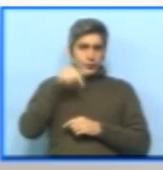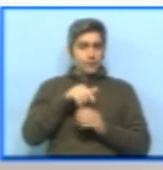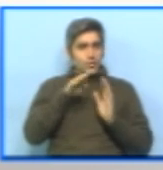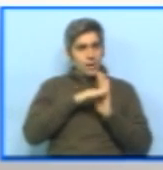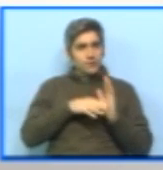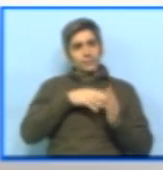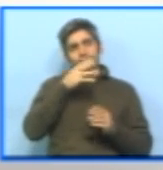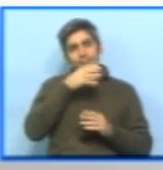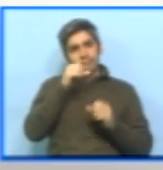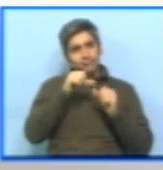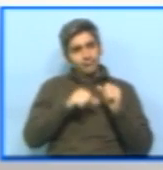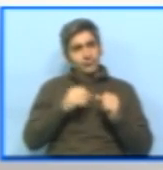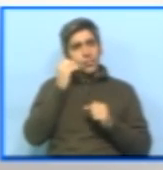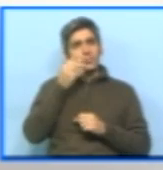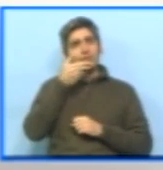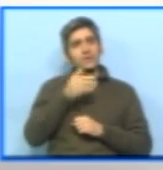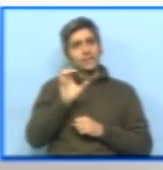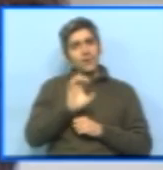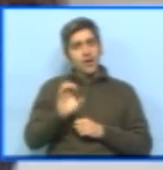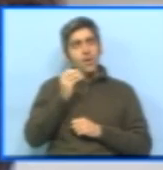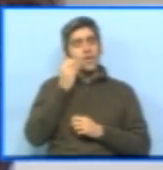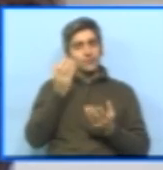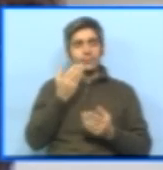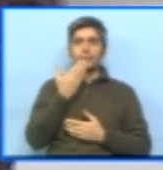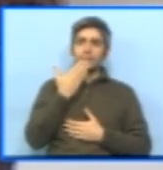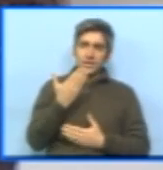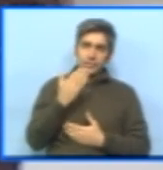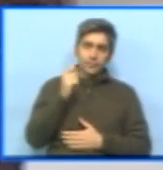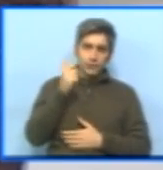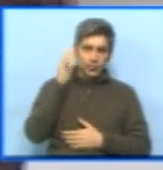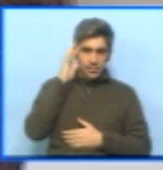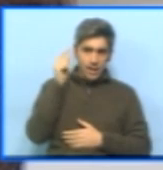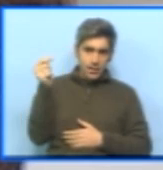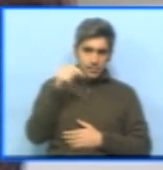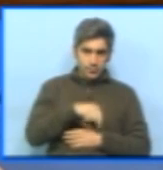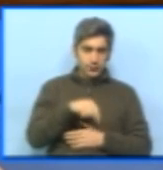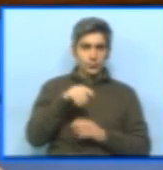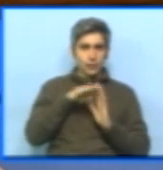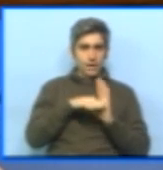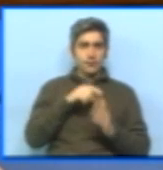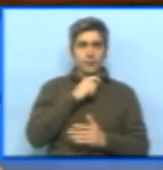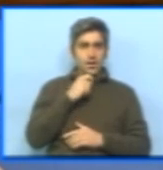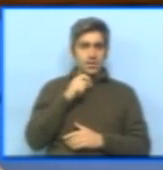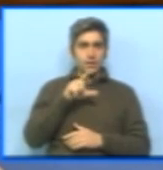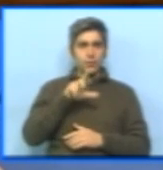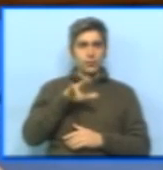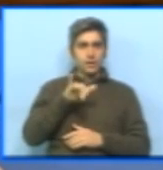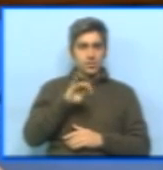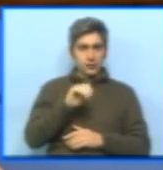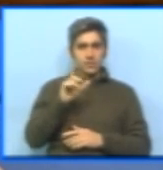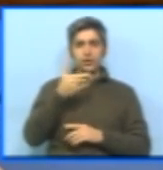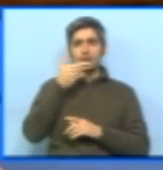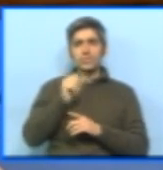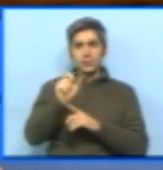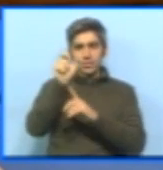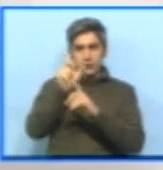falar sobre esta experiência. Paulo Luís, boa tarde. Obrigado por estar neste programa. Vamos daqui a pouco já à sua experiência.